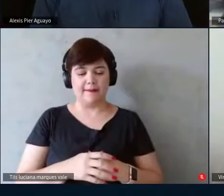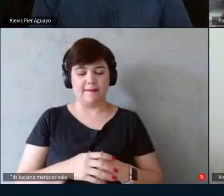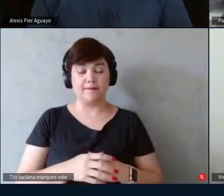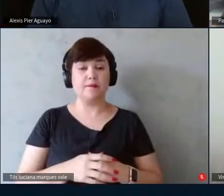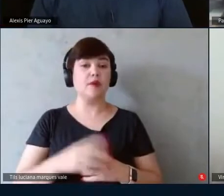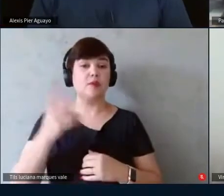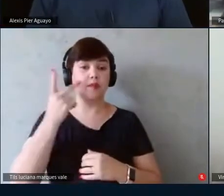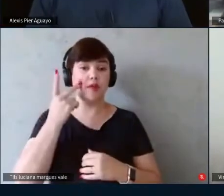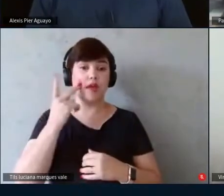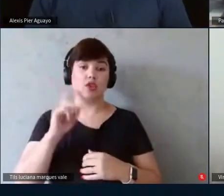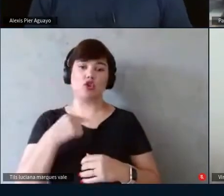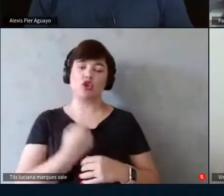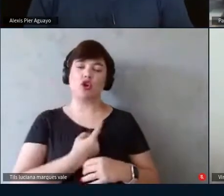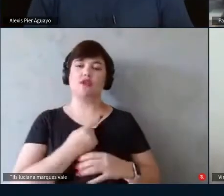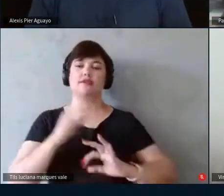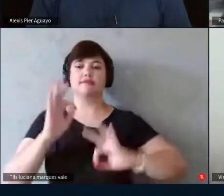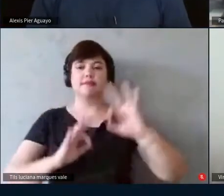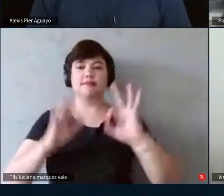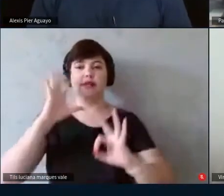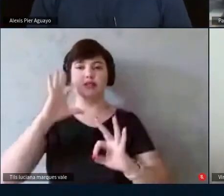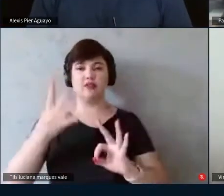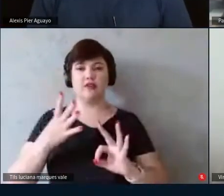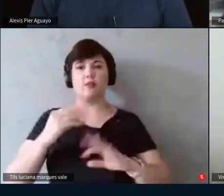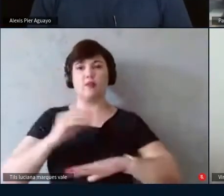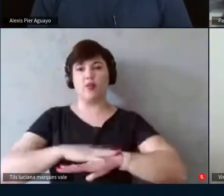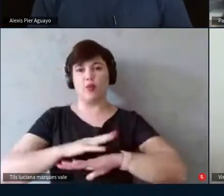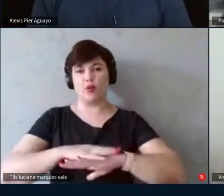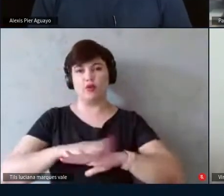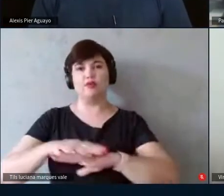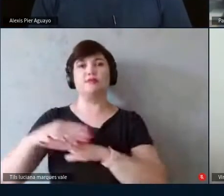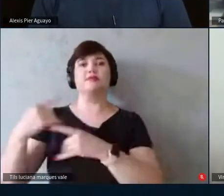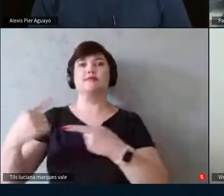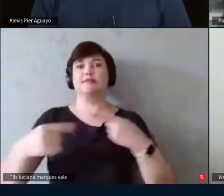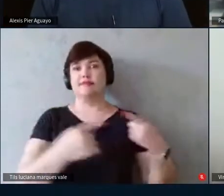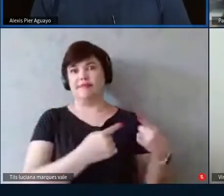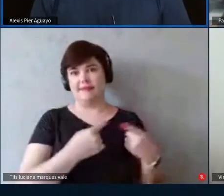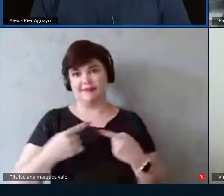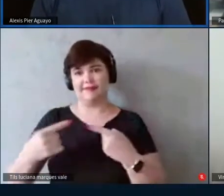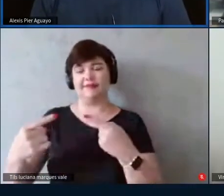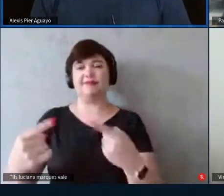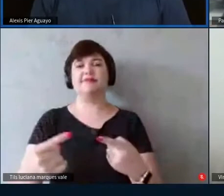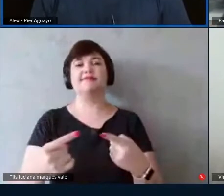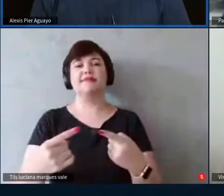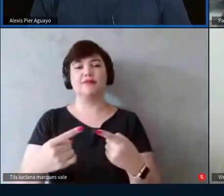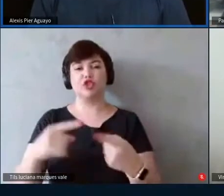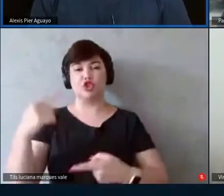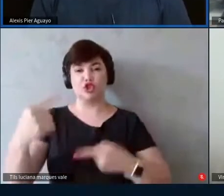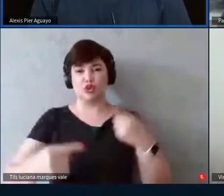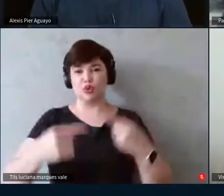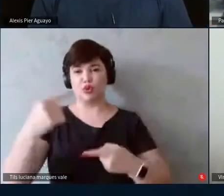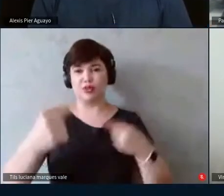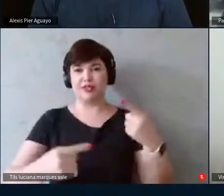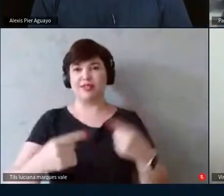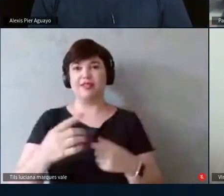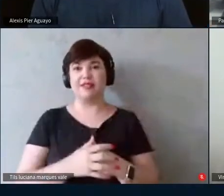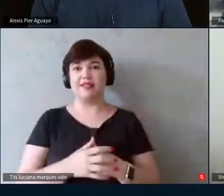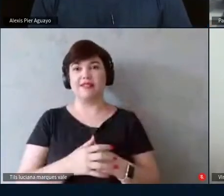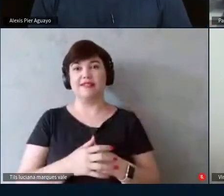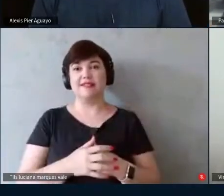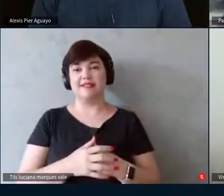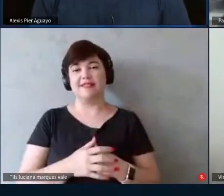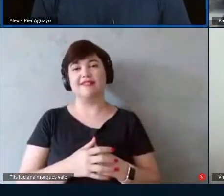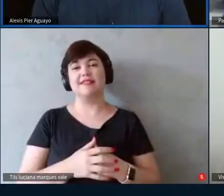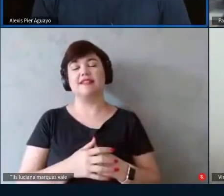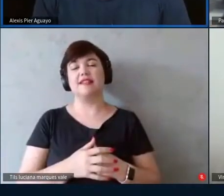Pierre, nós então deliberamos durante muito tempo. Grande discussão. Já está chorando. Mas